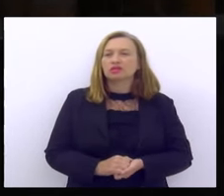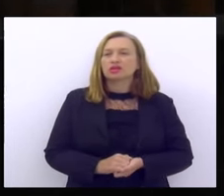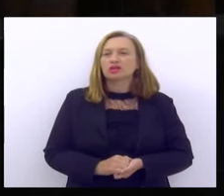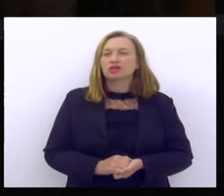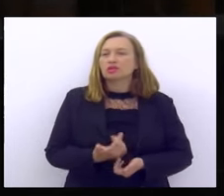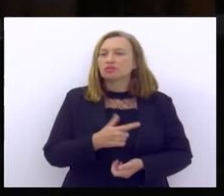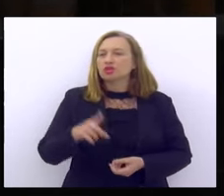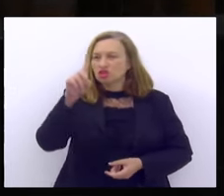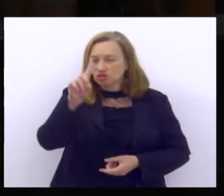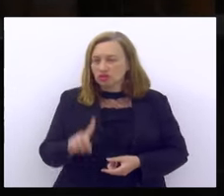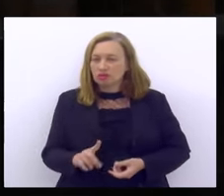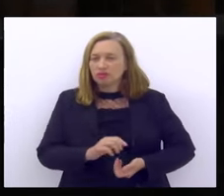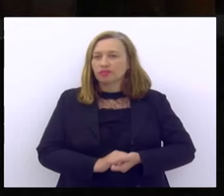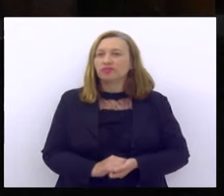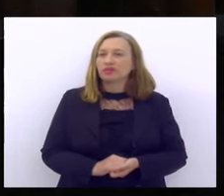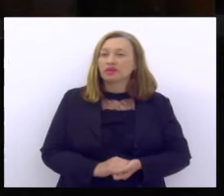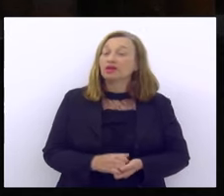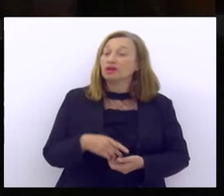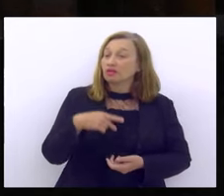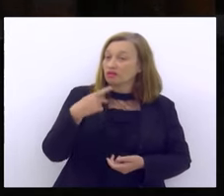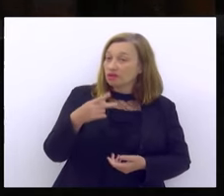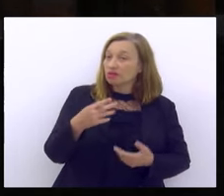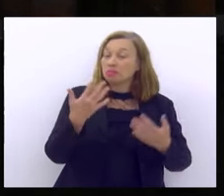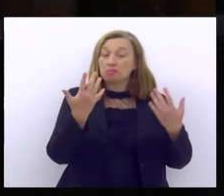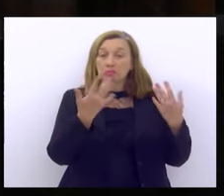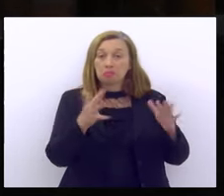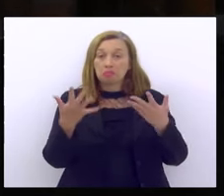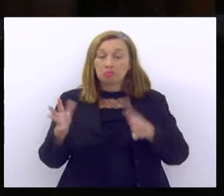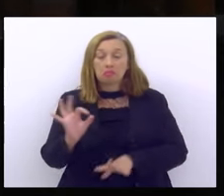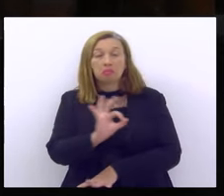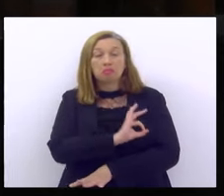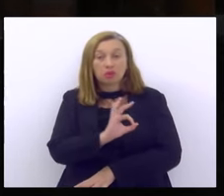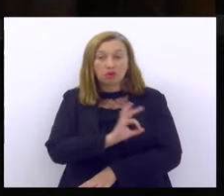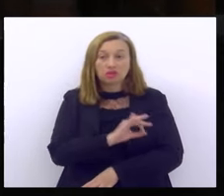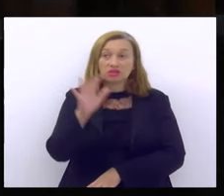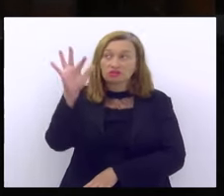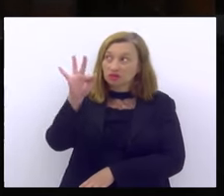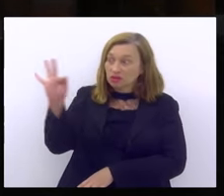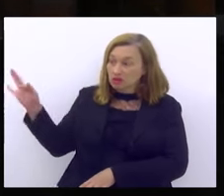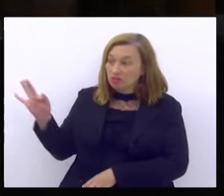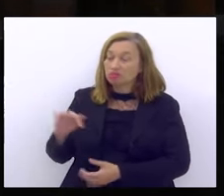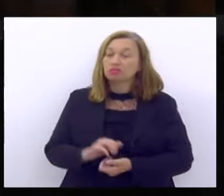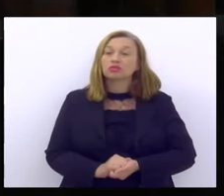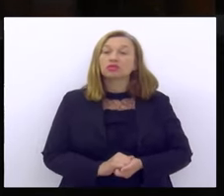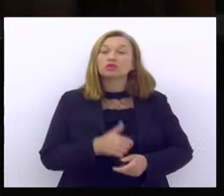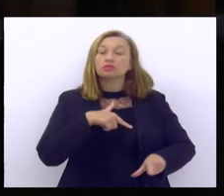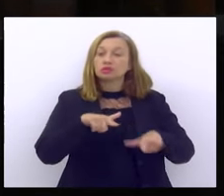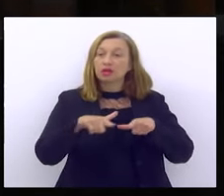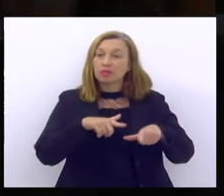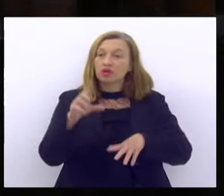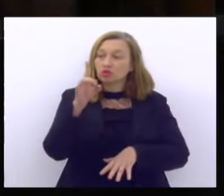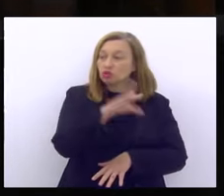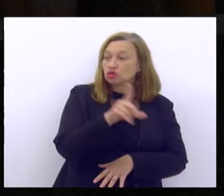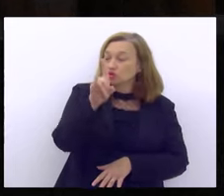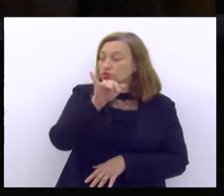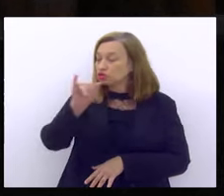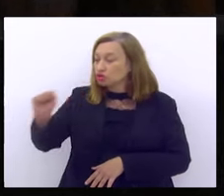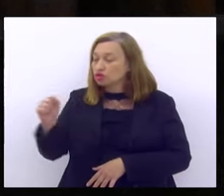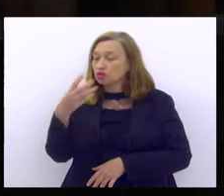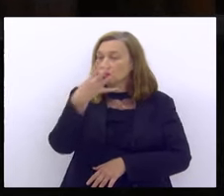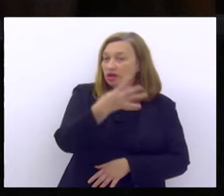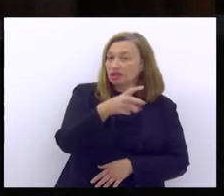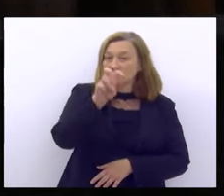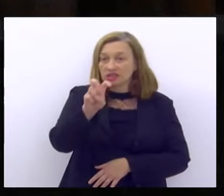direitos. Então, eu quero aqui saudar os agentes da Polícia Federal que fizeram a operação no último dia, apreendendo